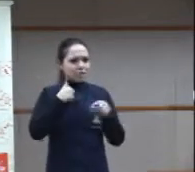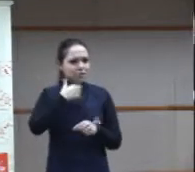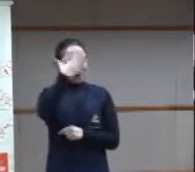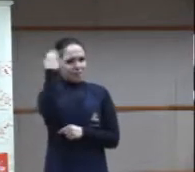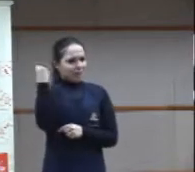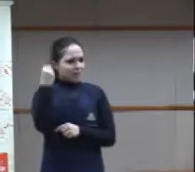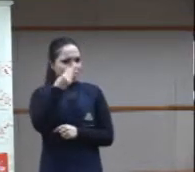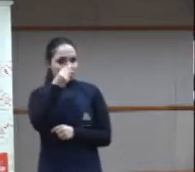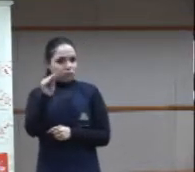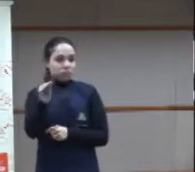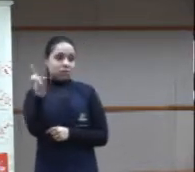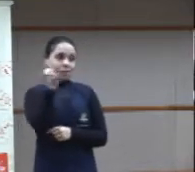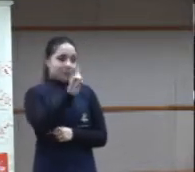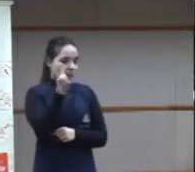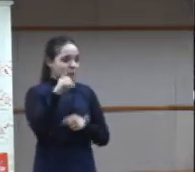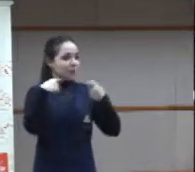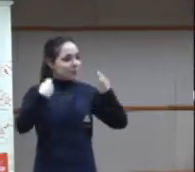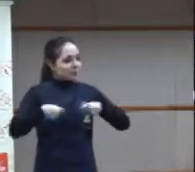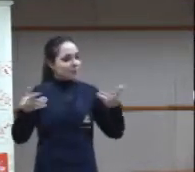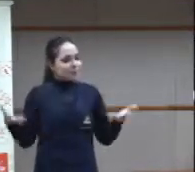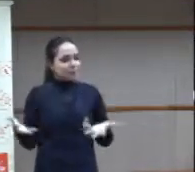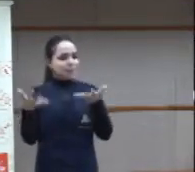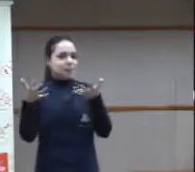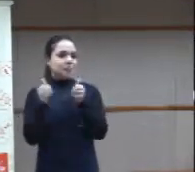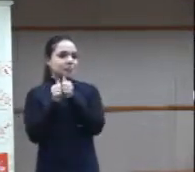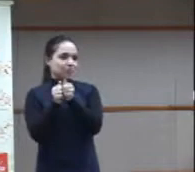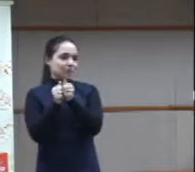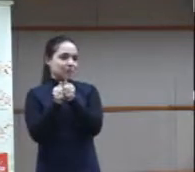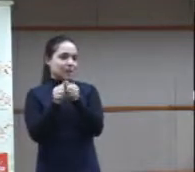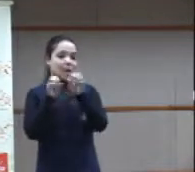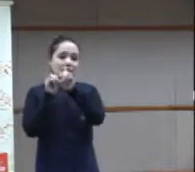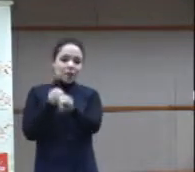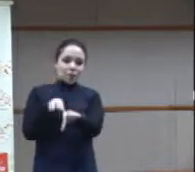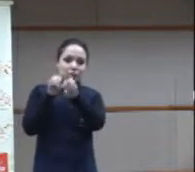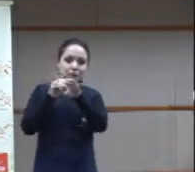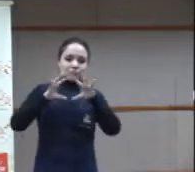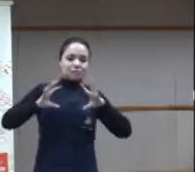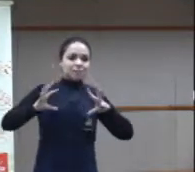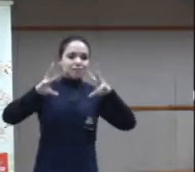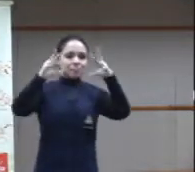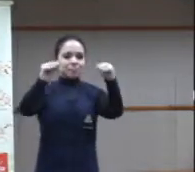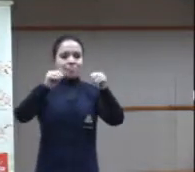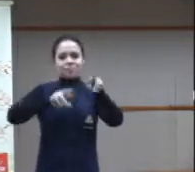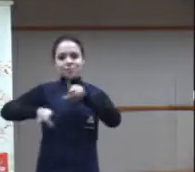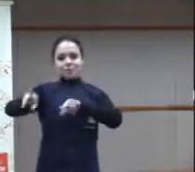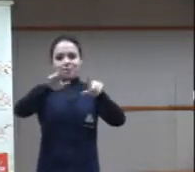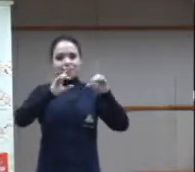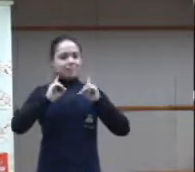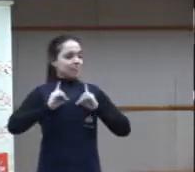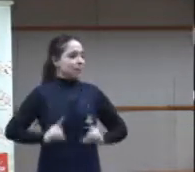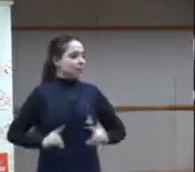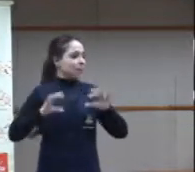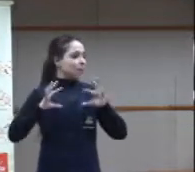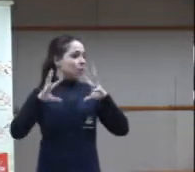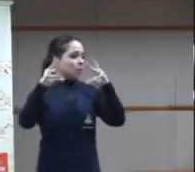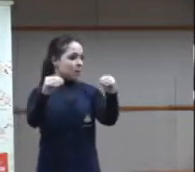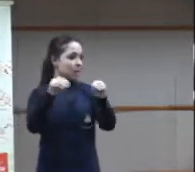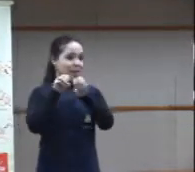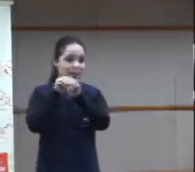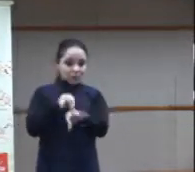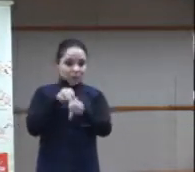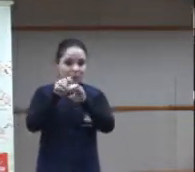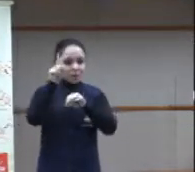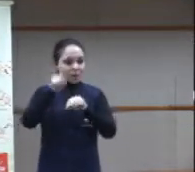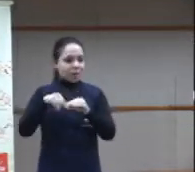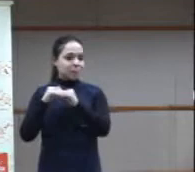nós temos que dar conta. Nós temos que dar conta na educação de todas as diversidades. É a educação para todos,